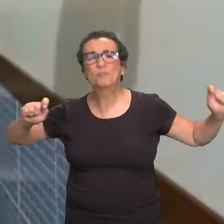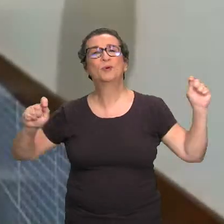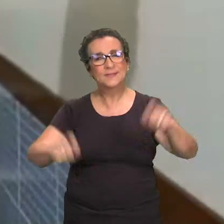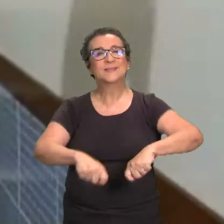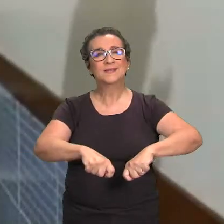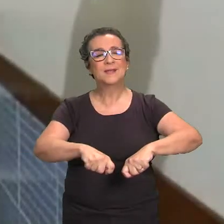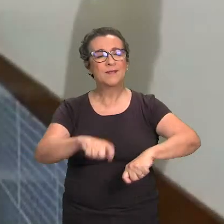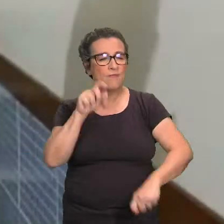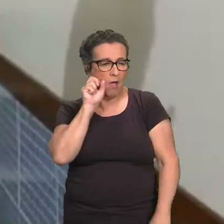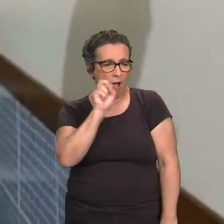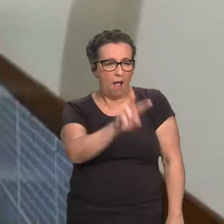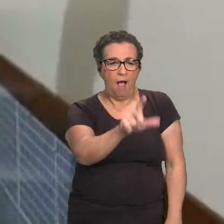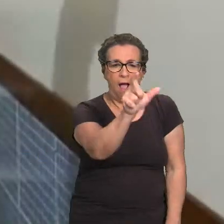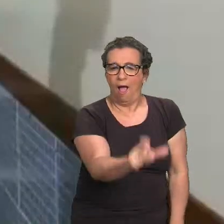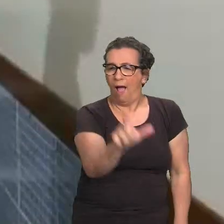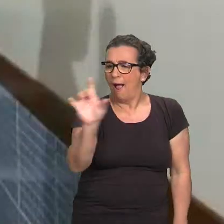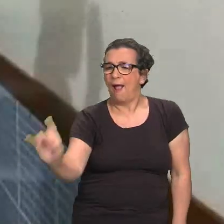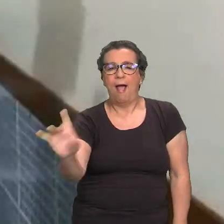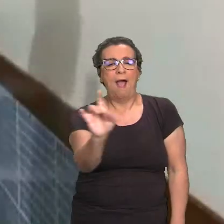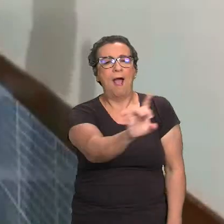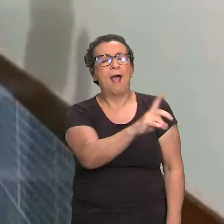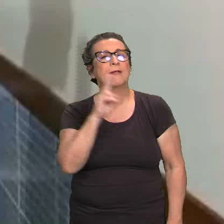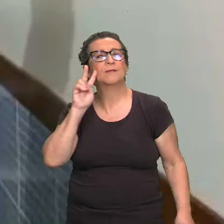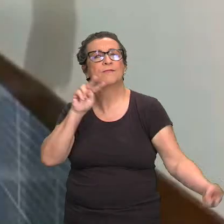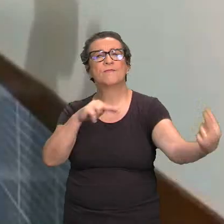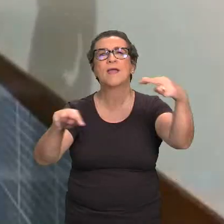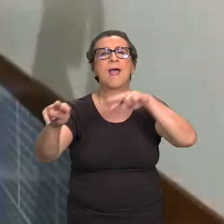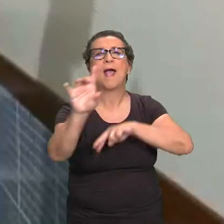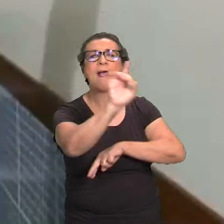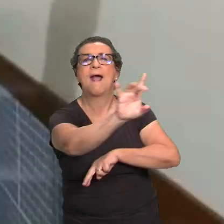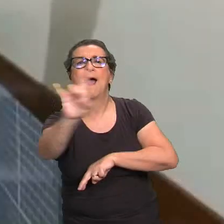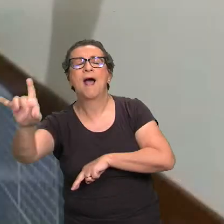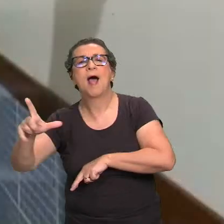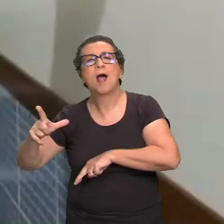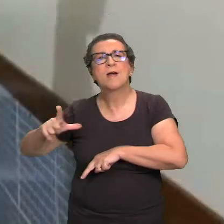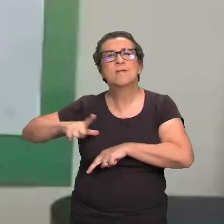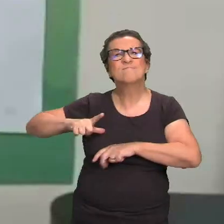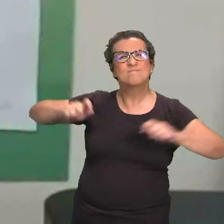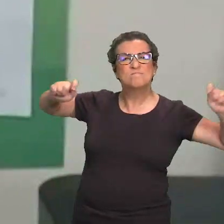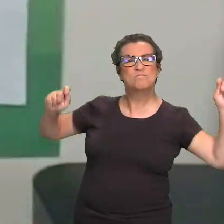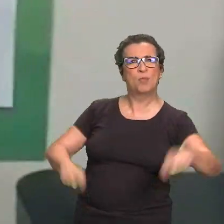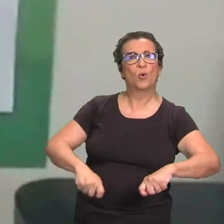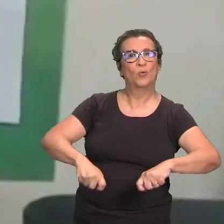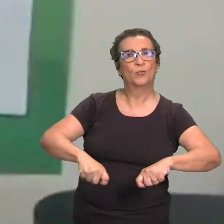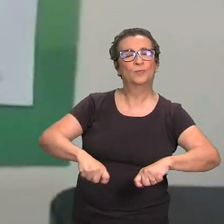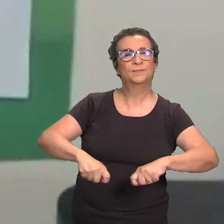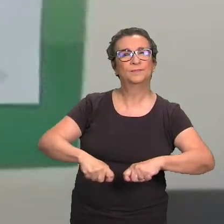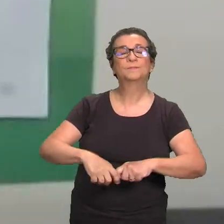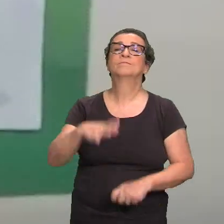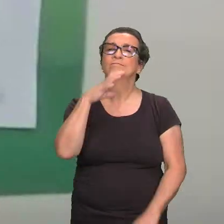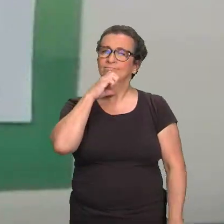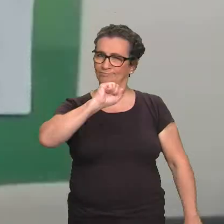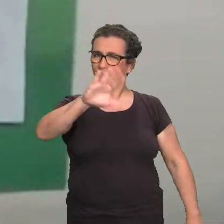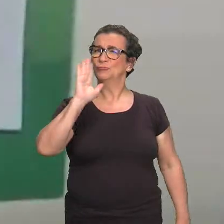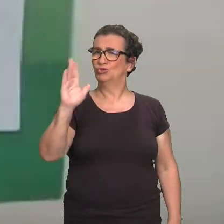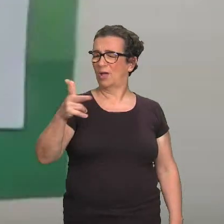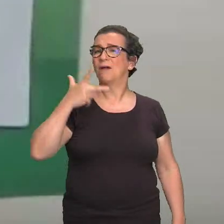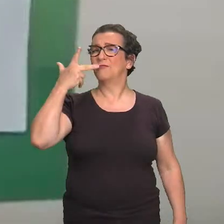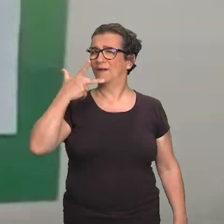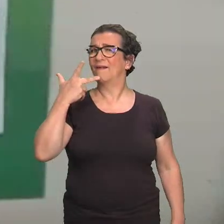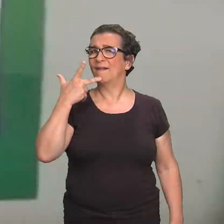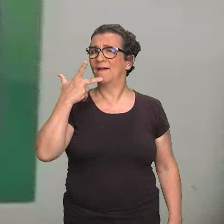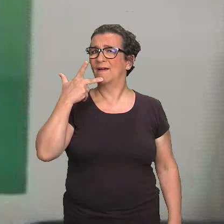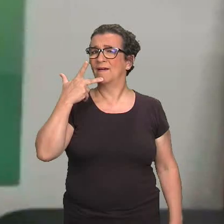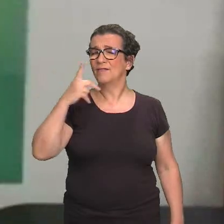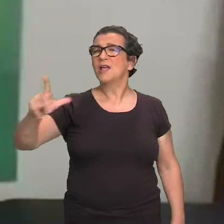para cada criança e ver como cada uma delas são potentes. Paulo Freire já dizia que